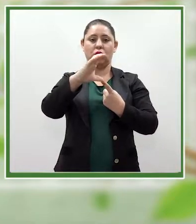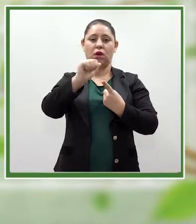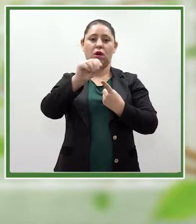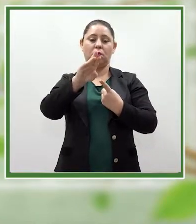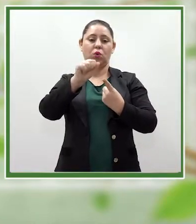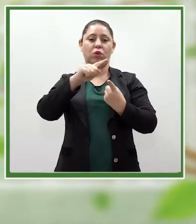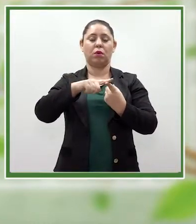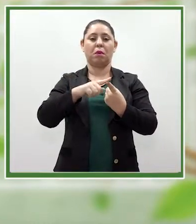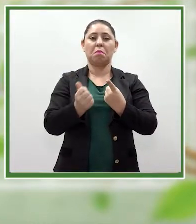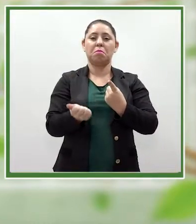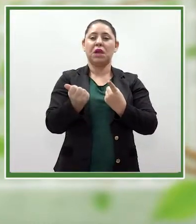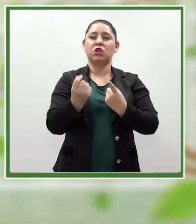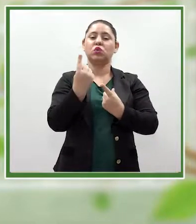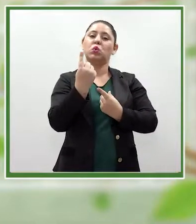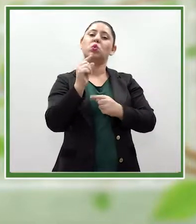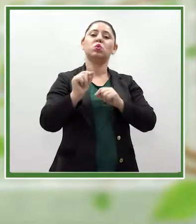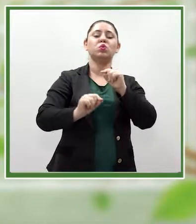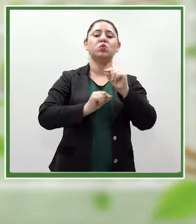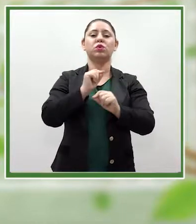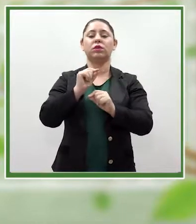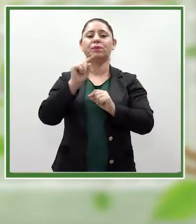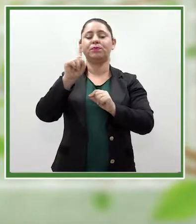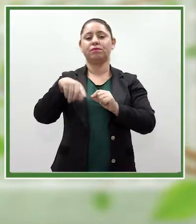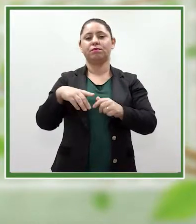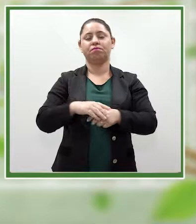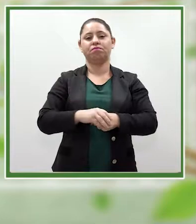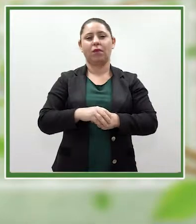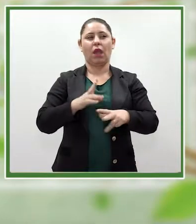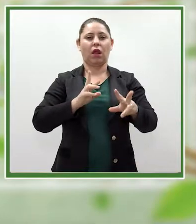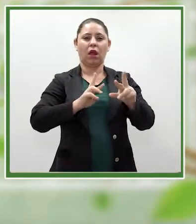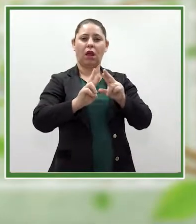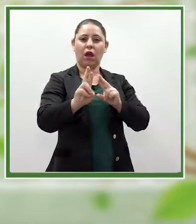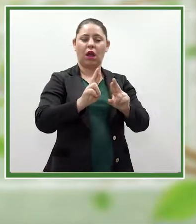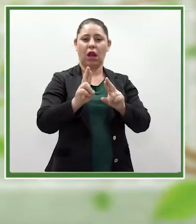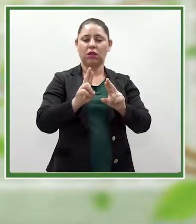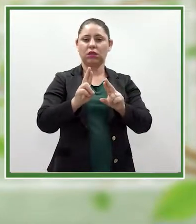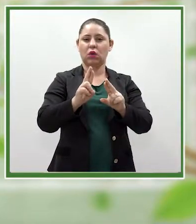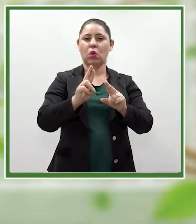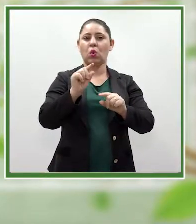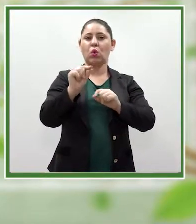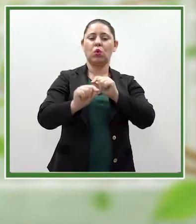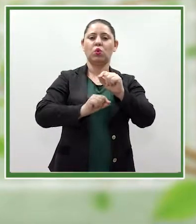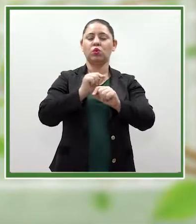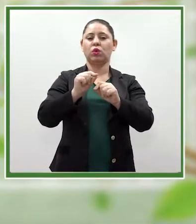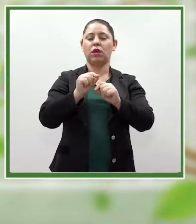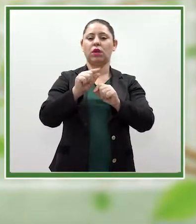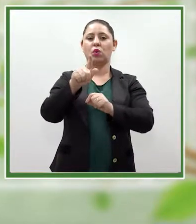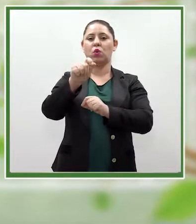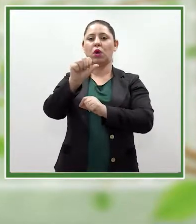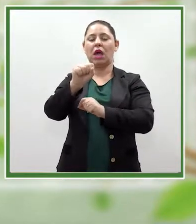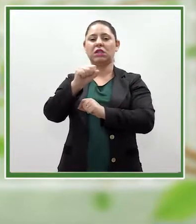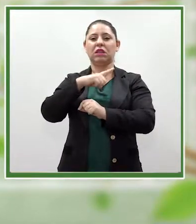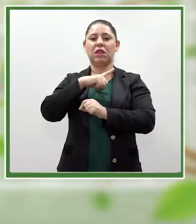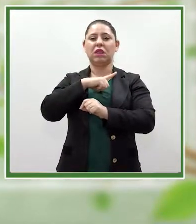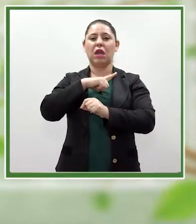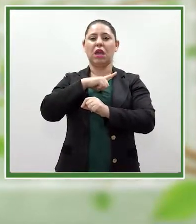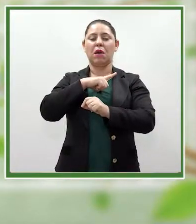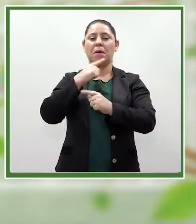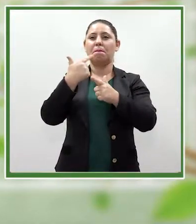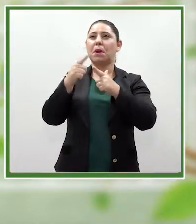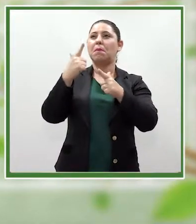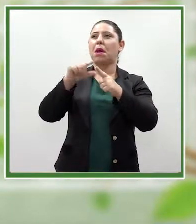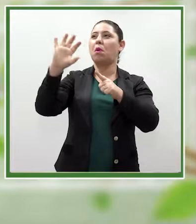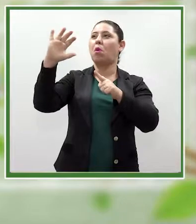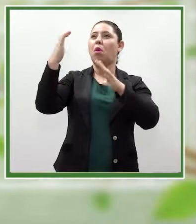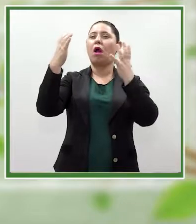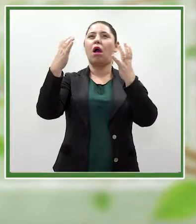e ele tem um peso 1, no sentido com relação à capacidade desse gás de